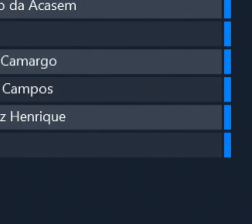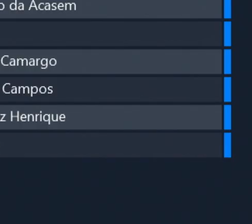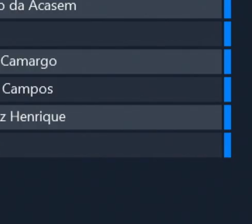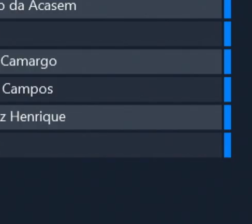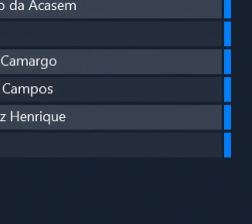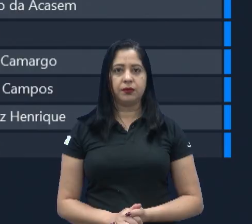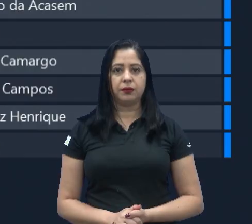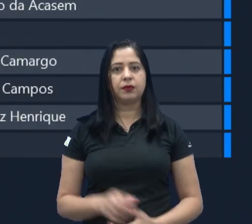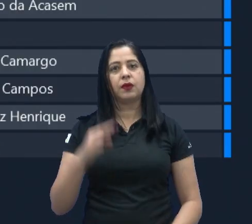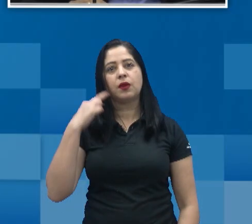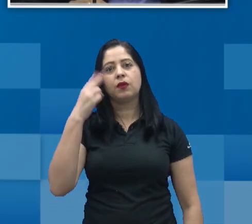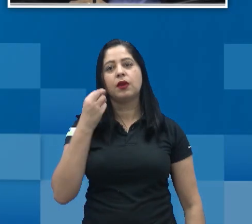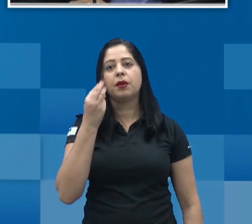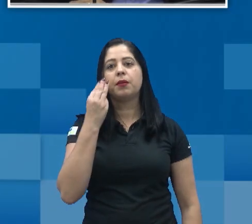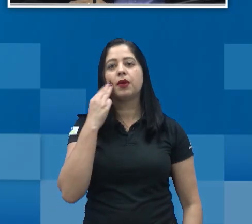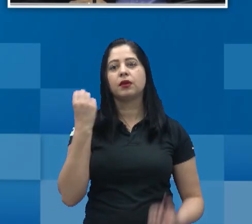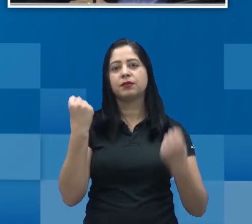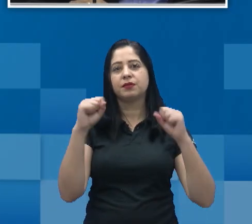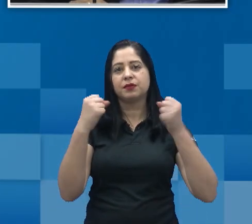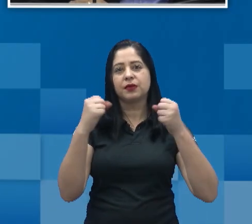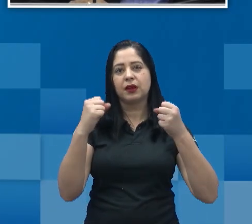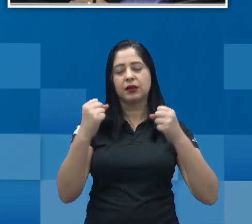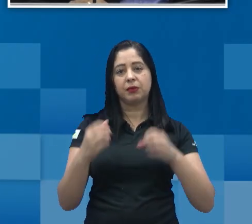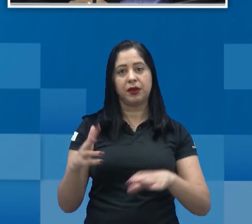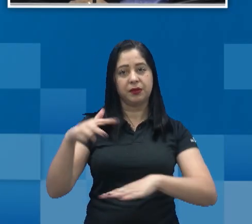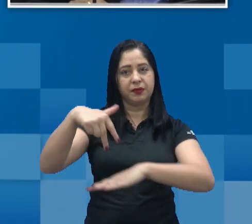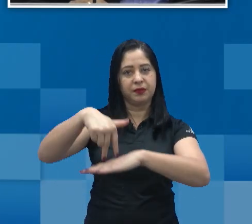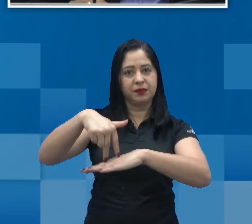Vereador Marcão da Academia.